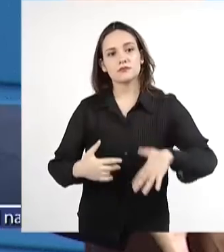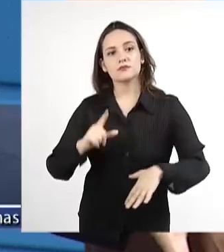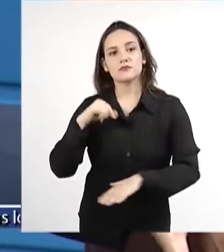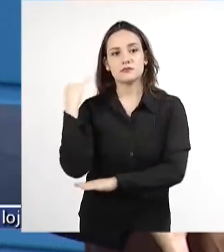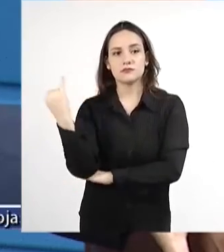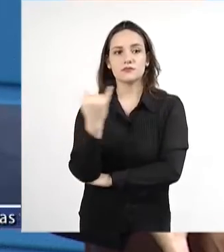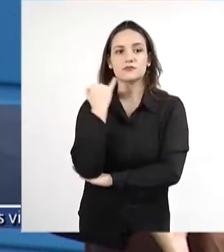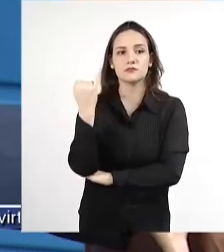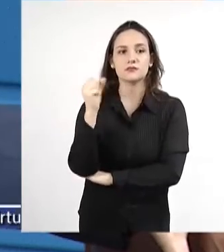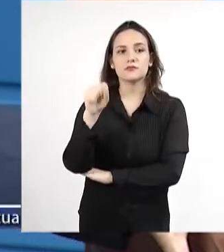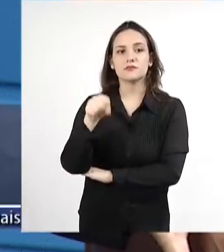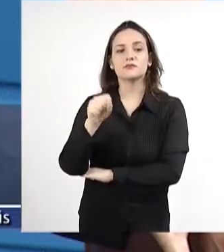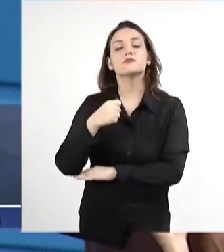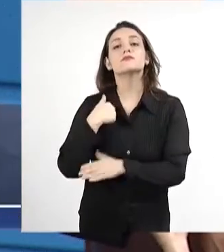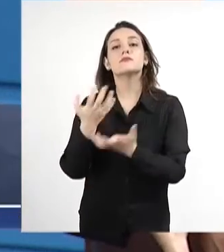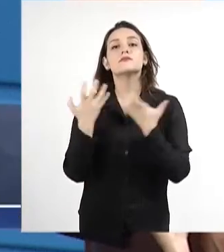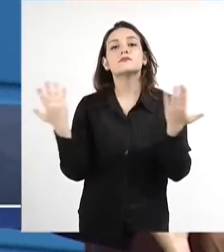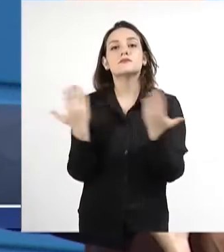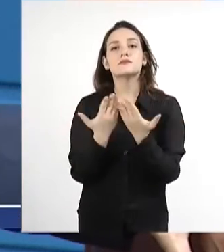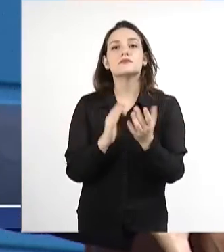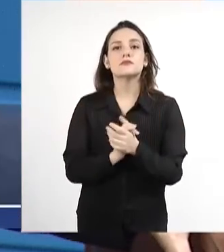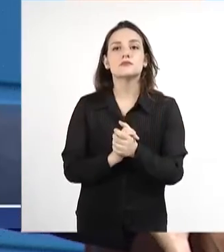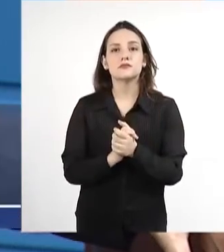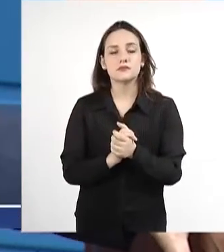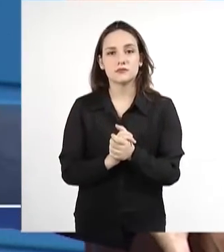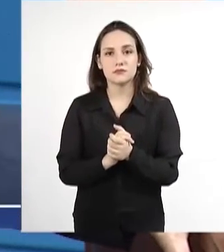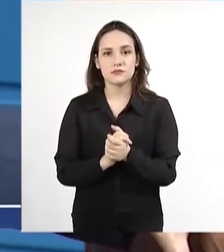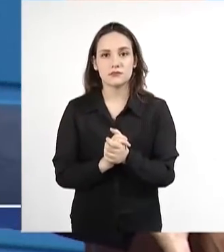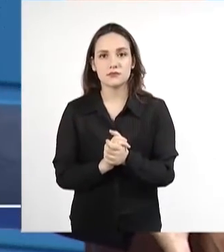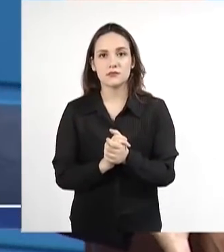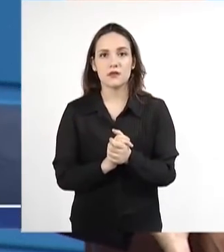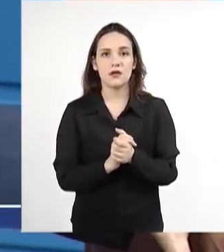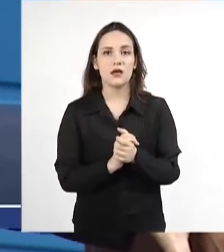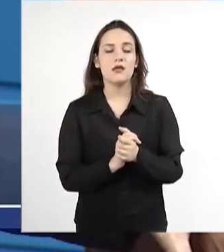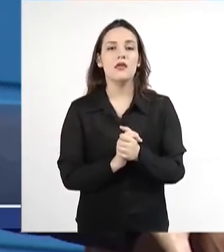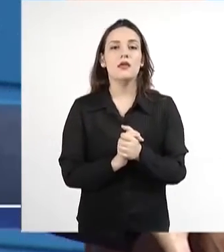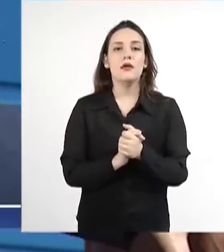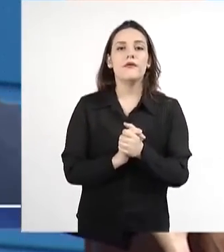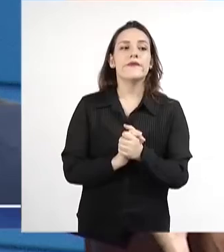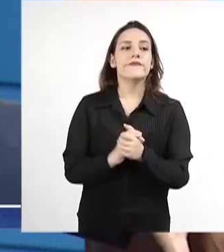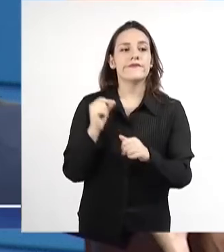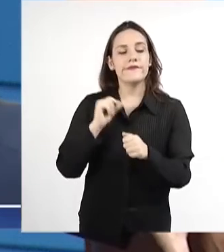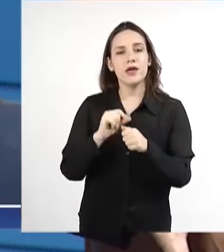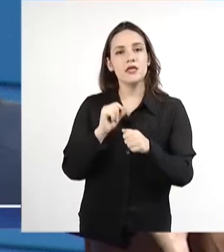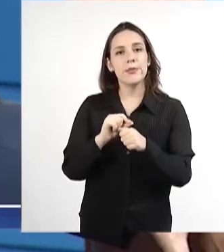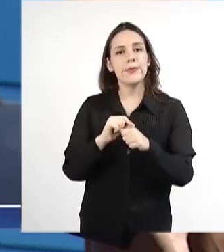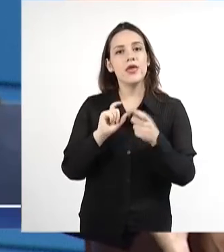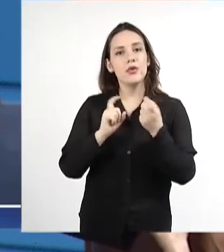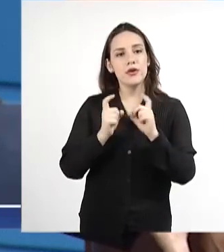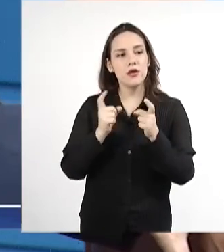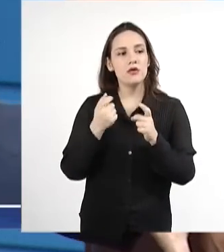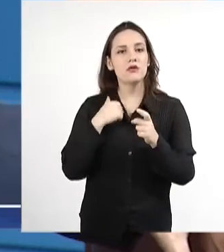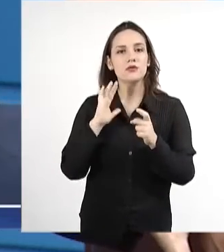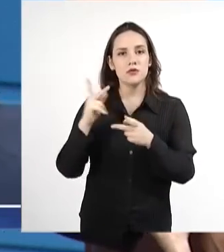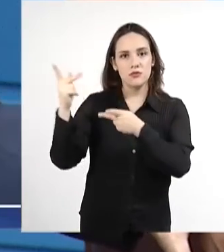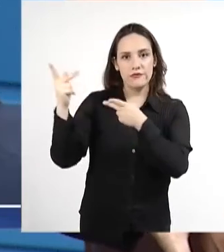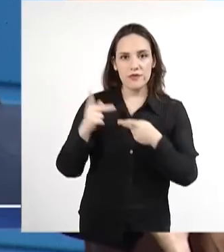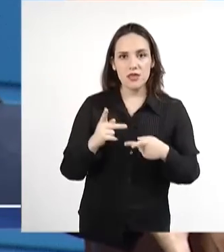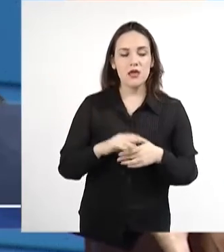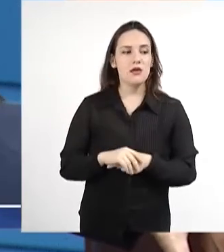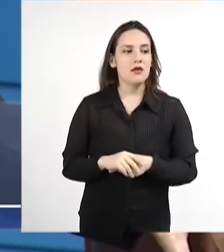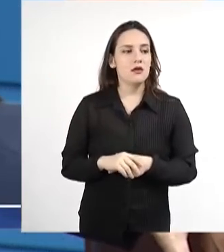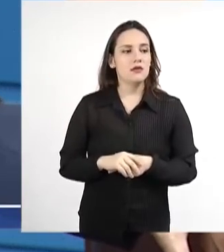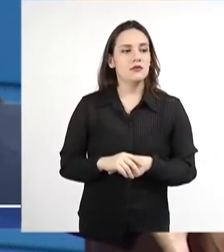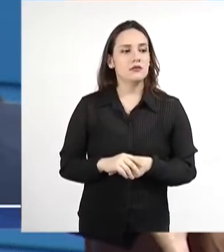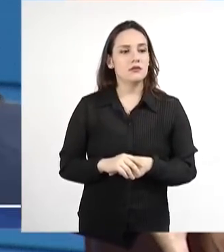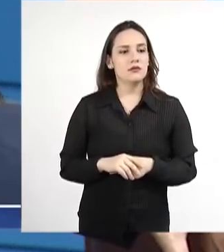importância, e gostaria de que a gente produzisse também aqui uma reunião, e aí já convidei o